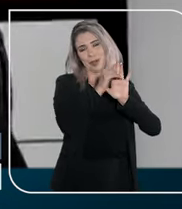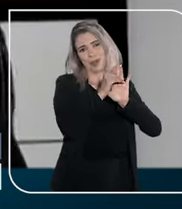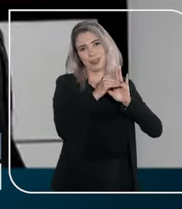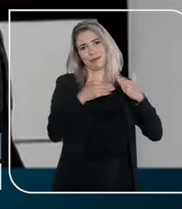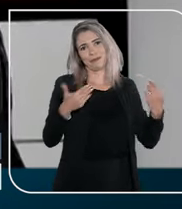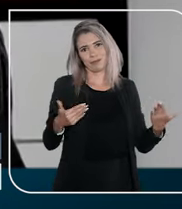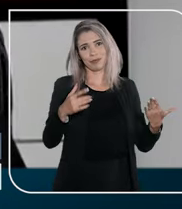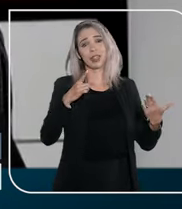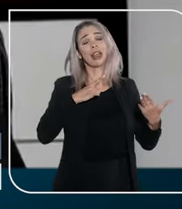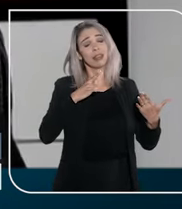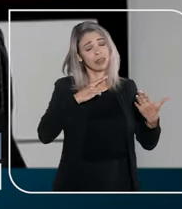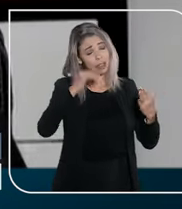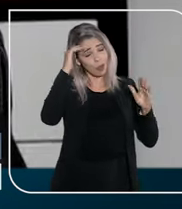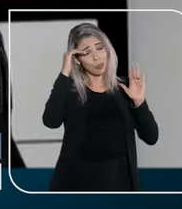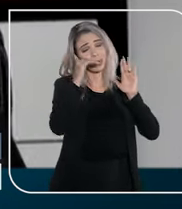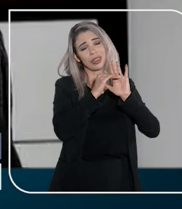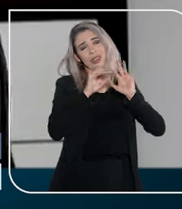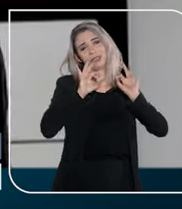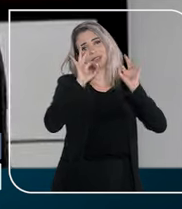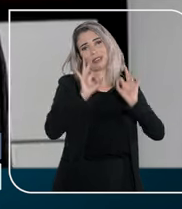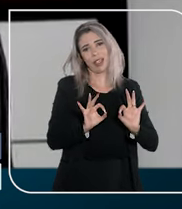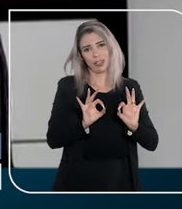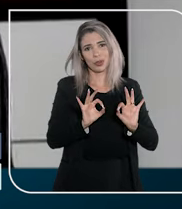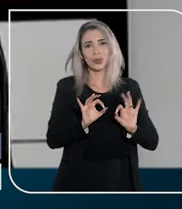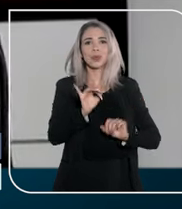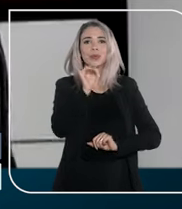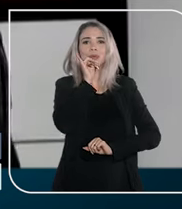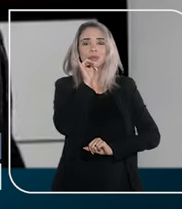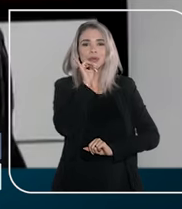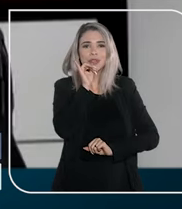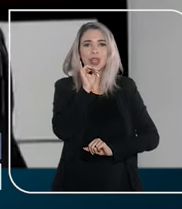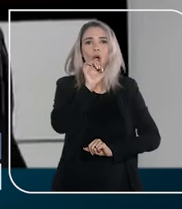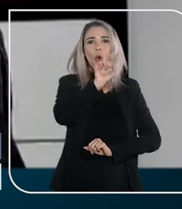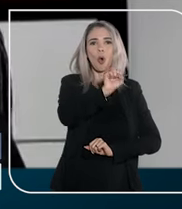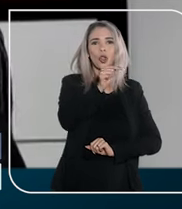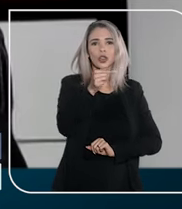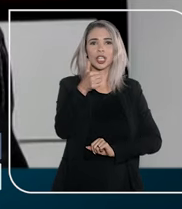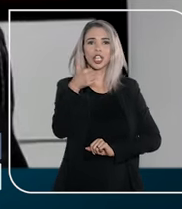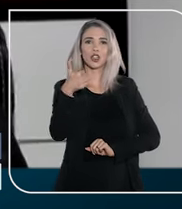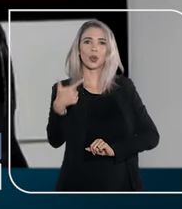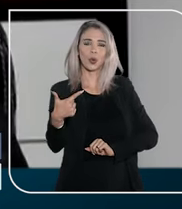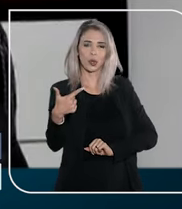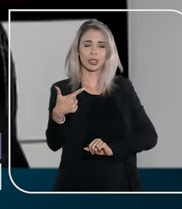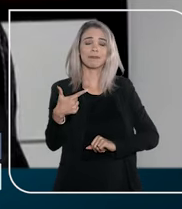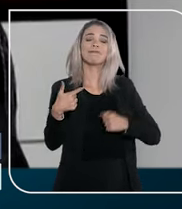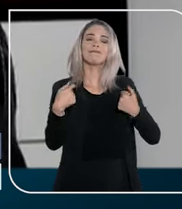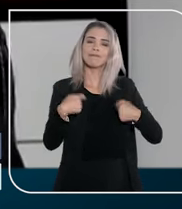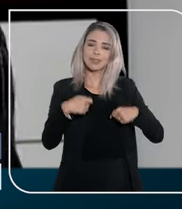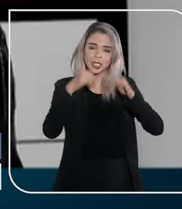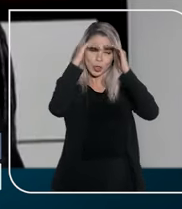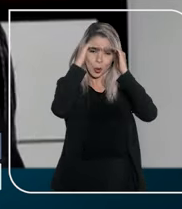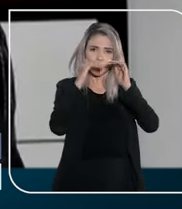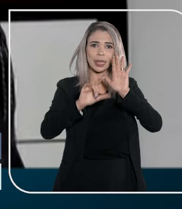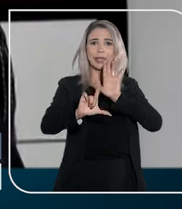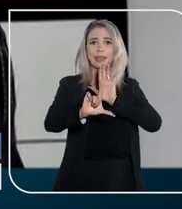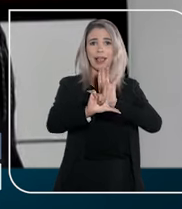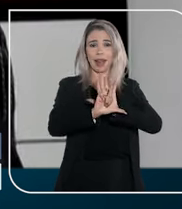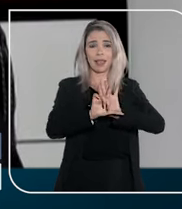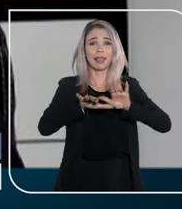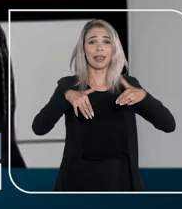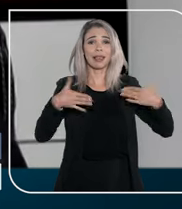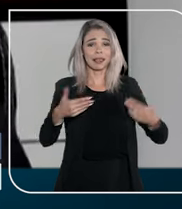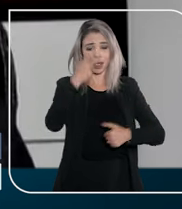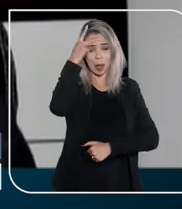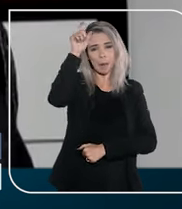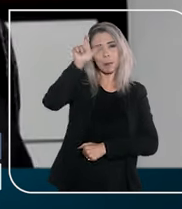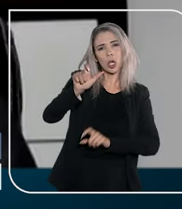no limite da lei. A mesma coisa na 812, no limite da lei. Então, o administrador, ele vai lá